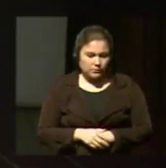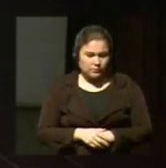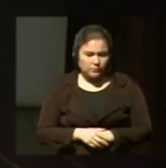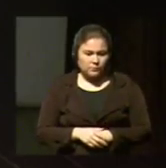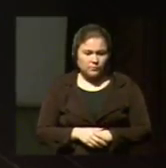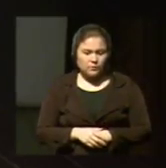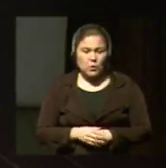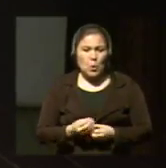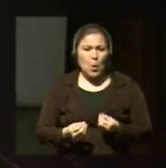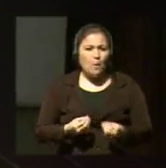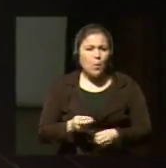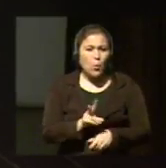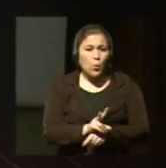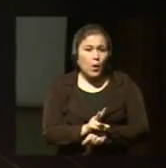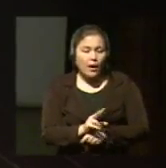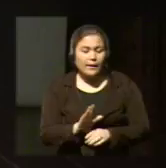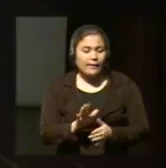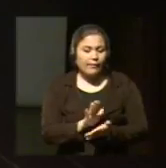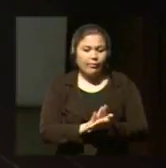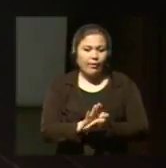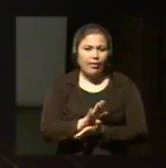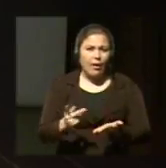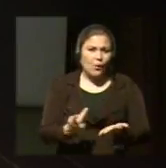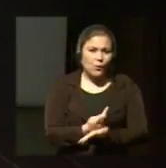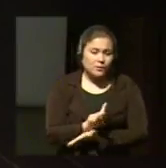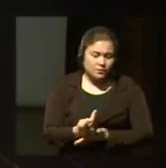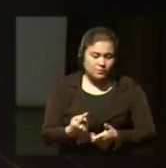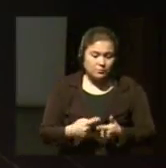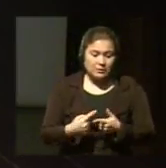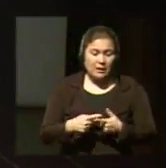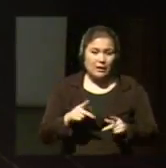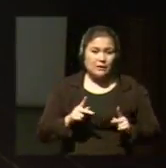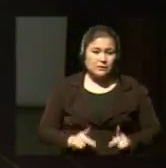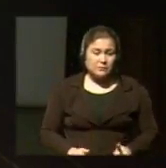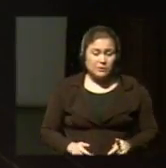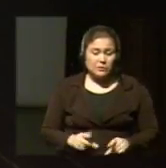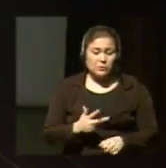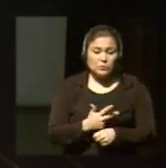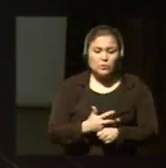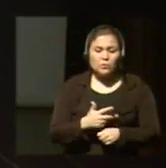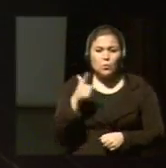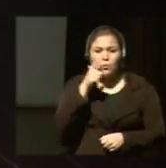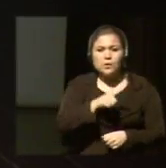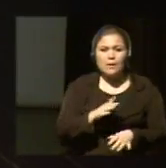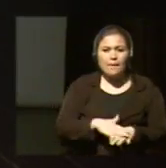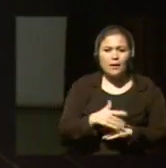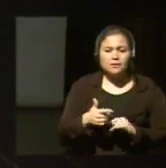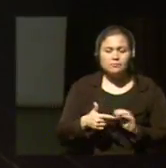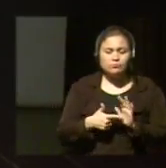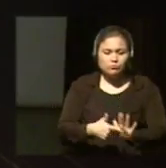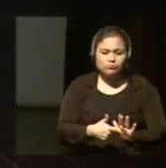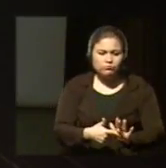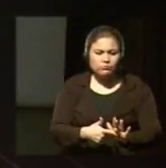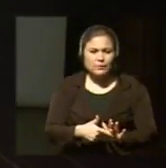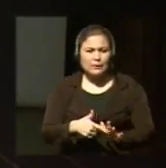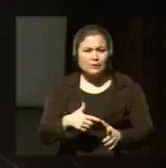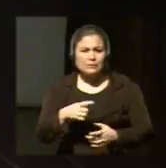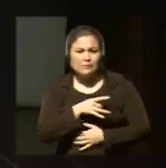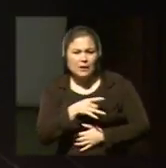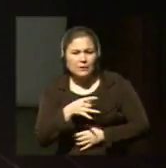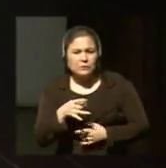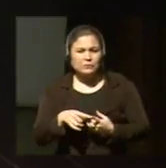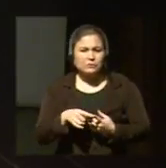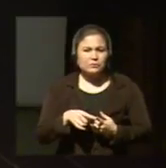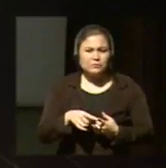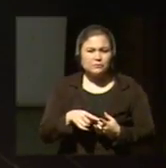E como cuidar que nada aconteça ali, onde as pessoas, os idosos não conseguem mais manifestar seus receios, seus